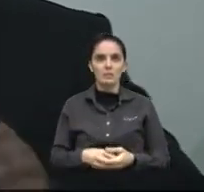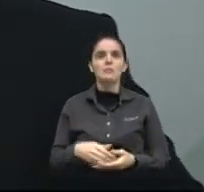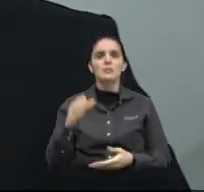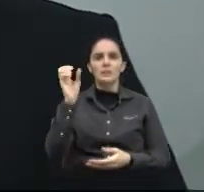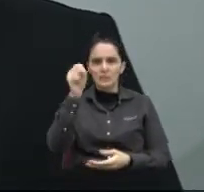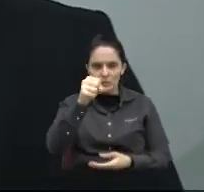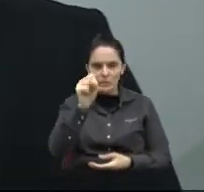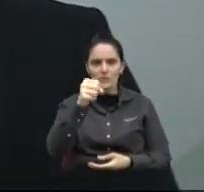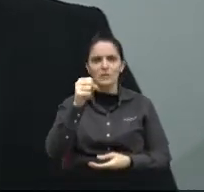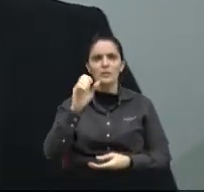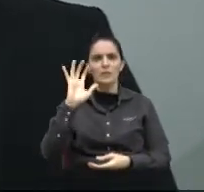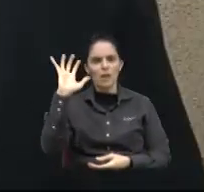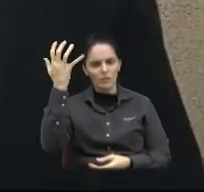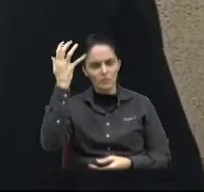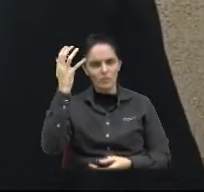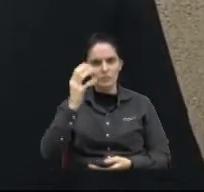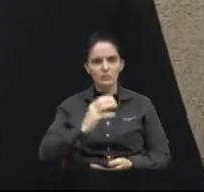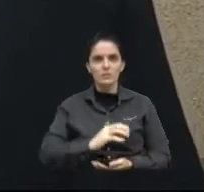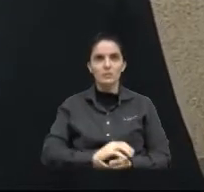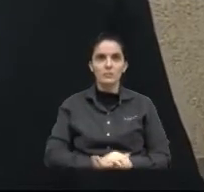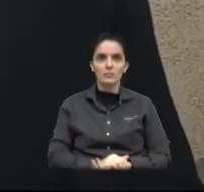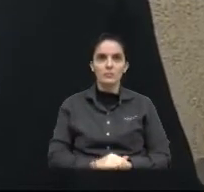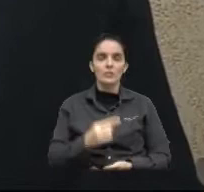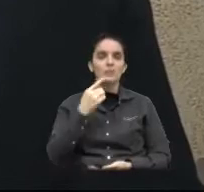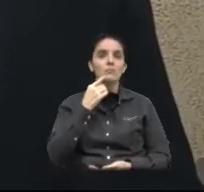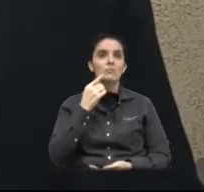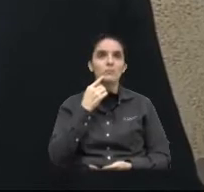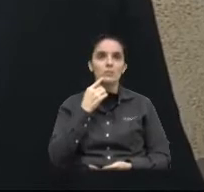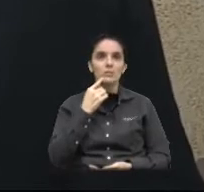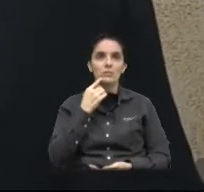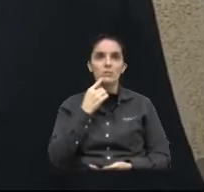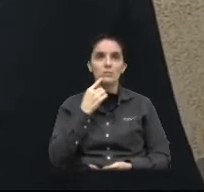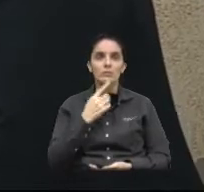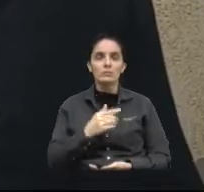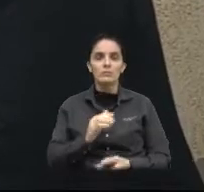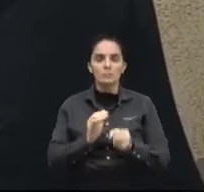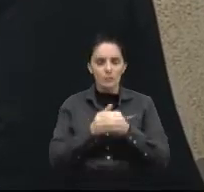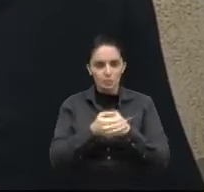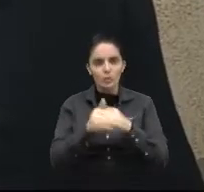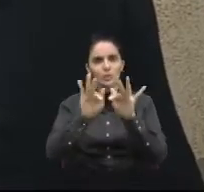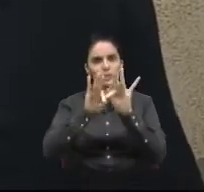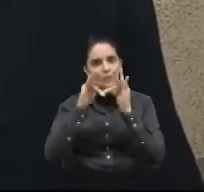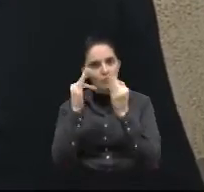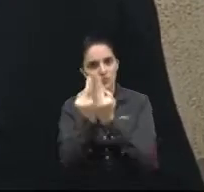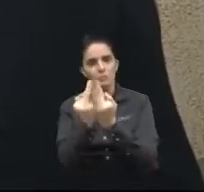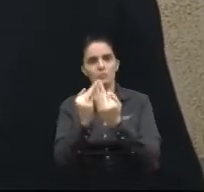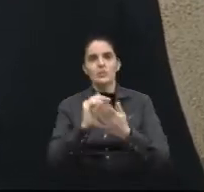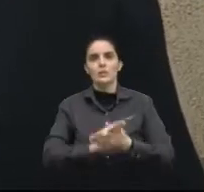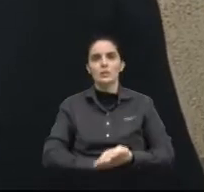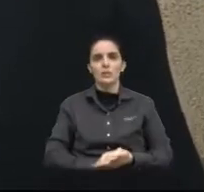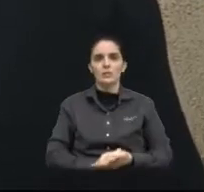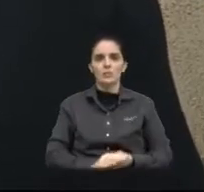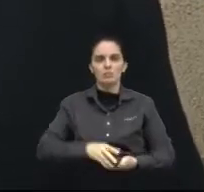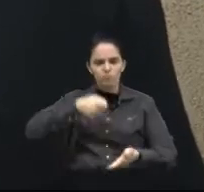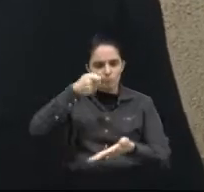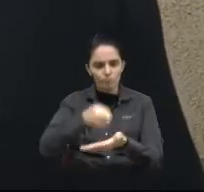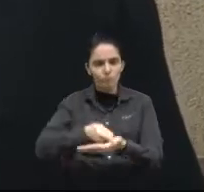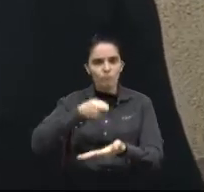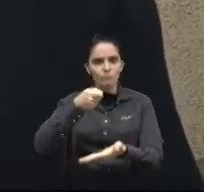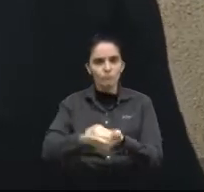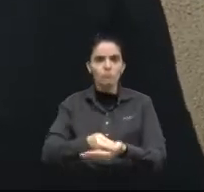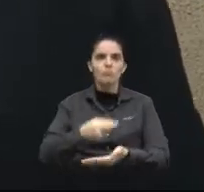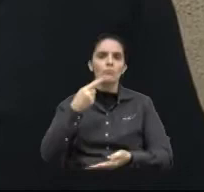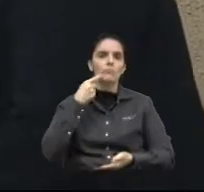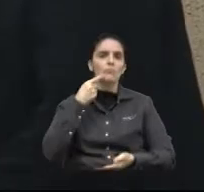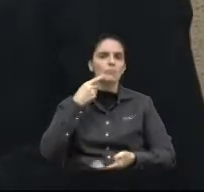sim e eu vou defender a família a todo custo a